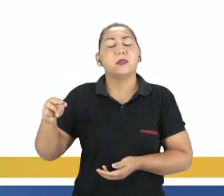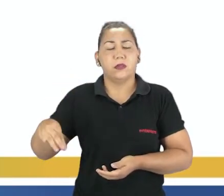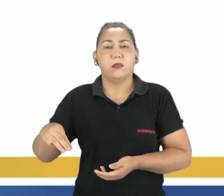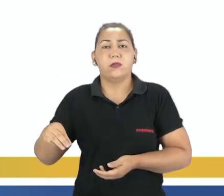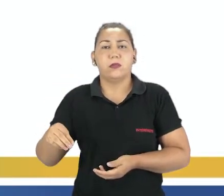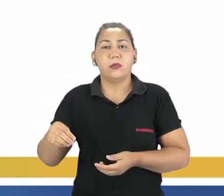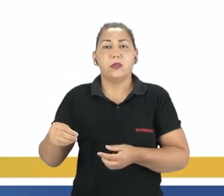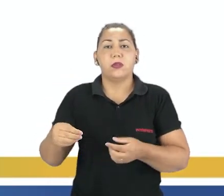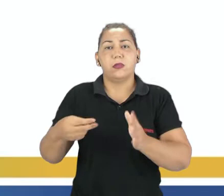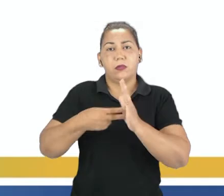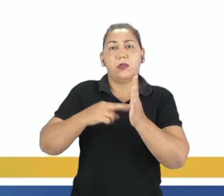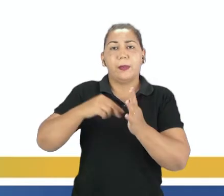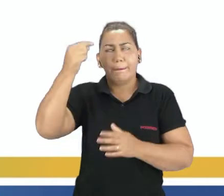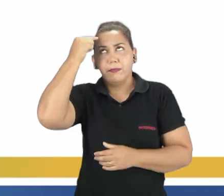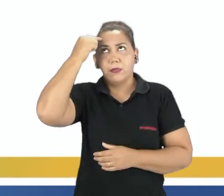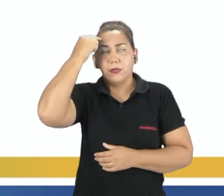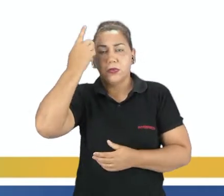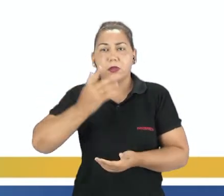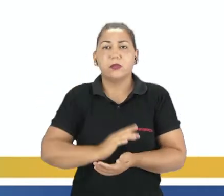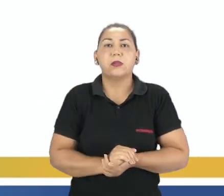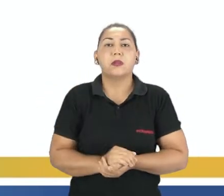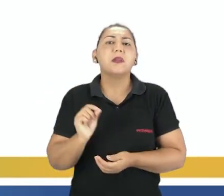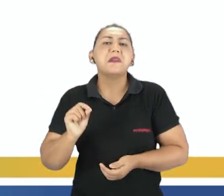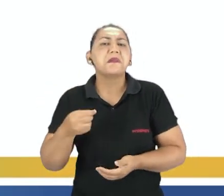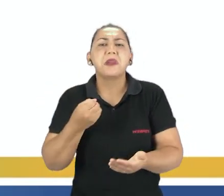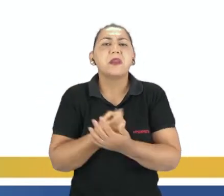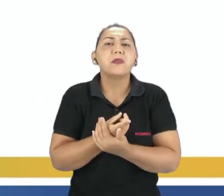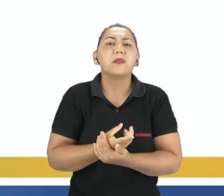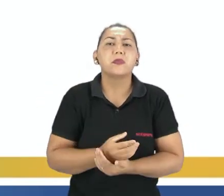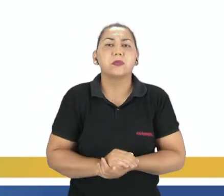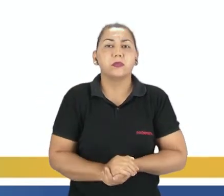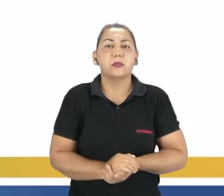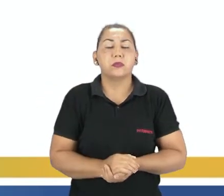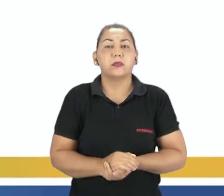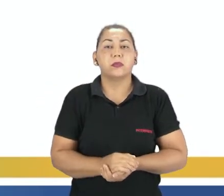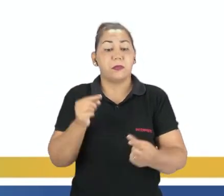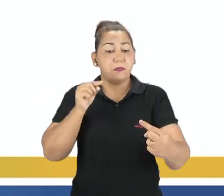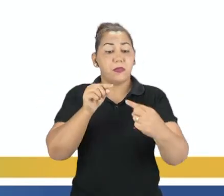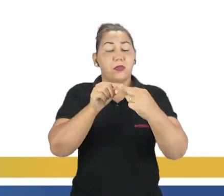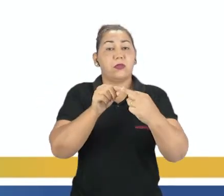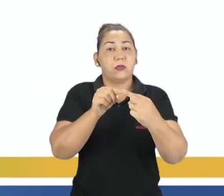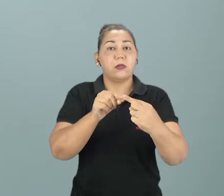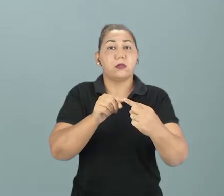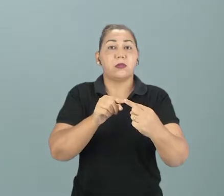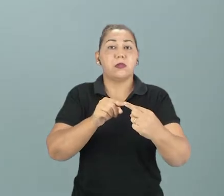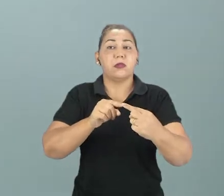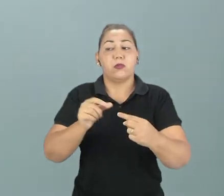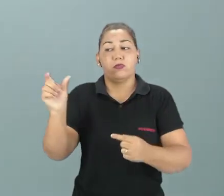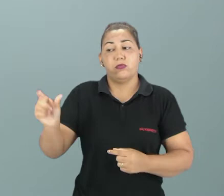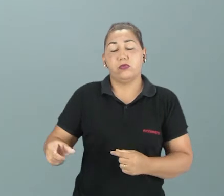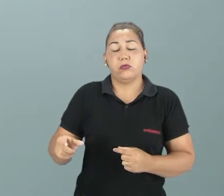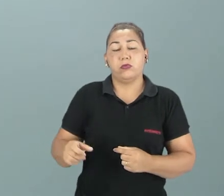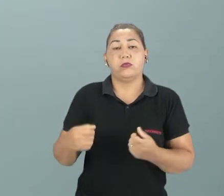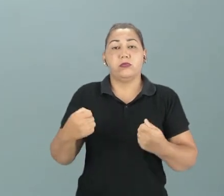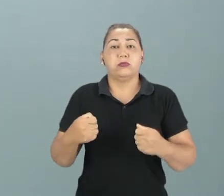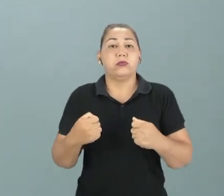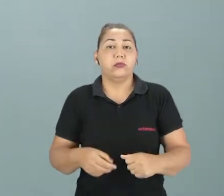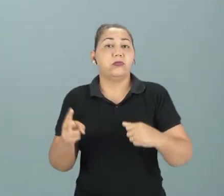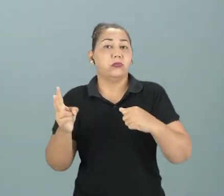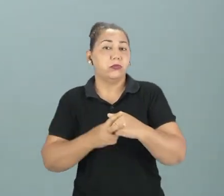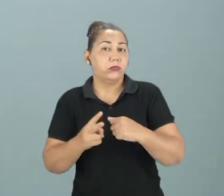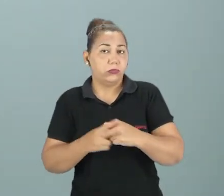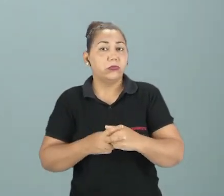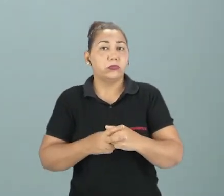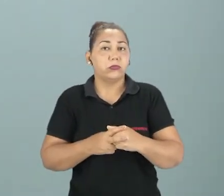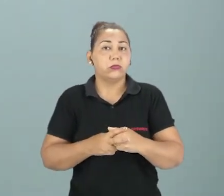Observem que para identificarmos o sujeito, devemos observar o verbo, sabermos de quem nós estamos falando e